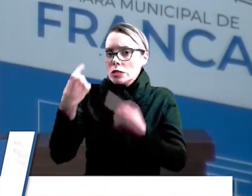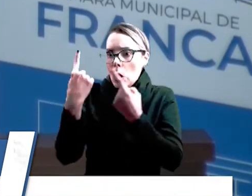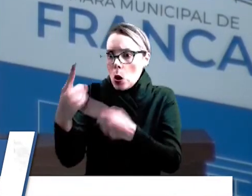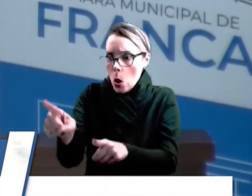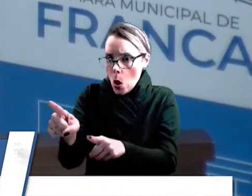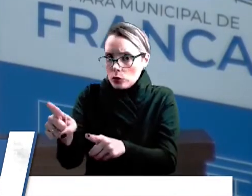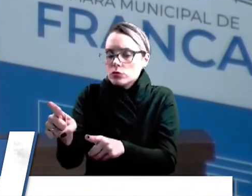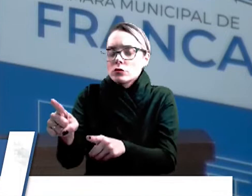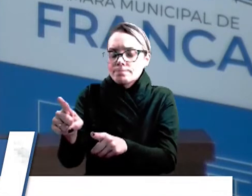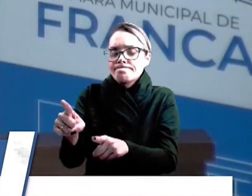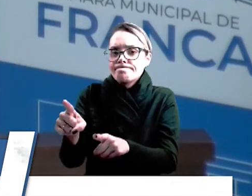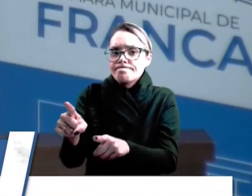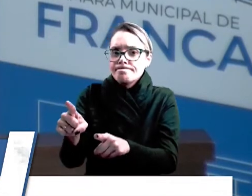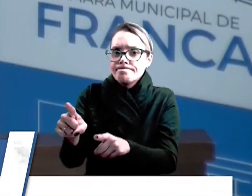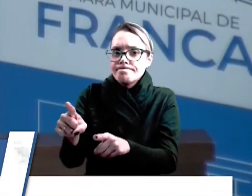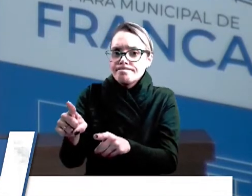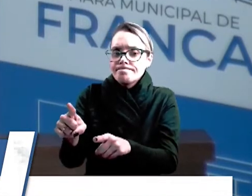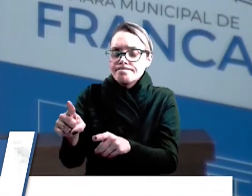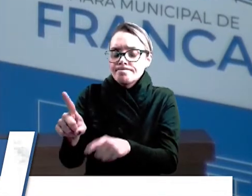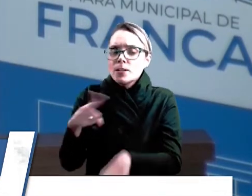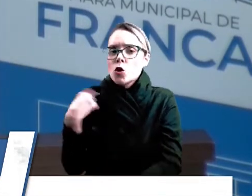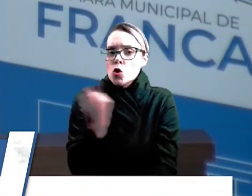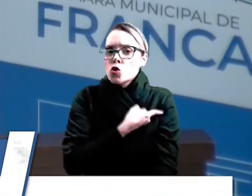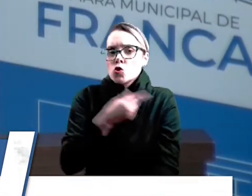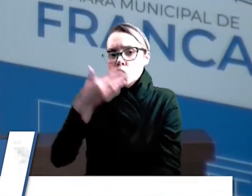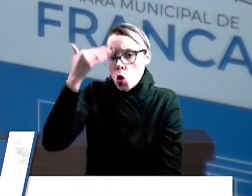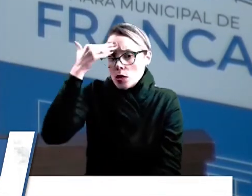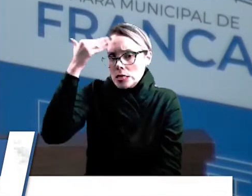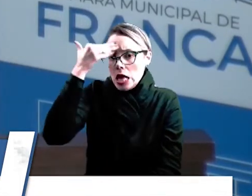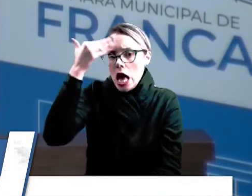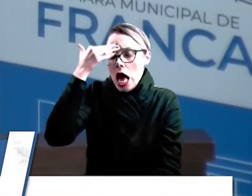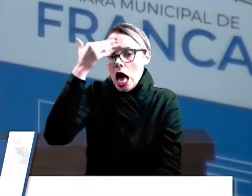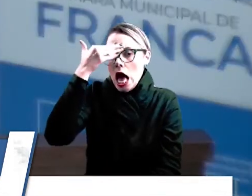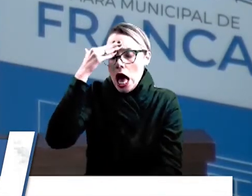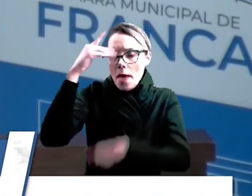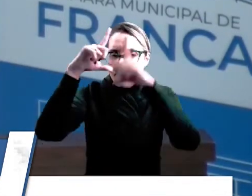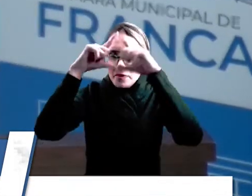que foi para os enfermeiros, para os auxiliares